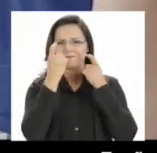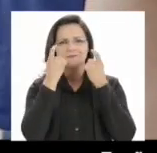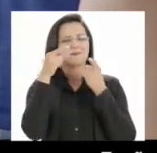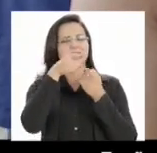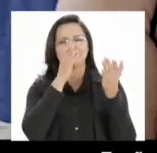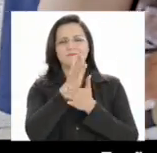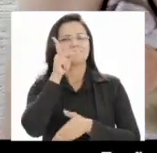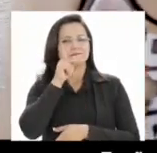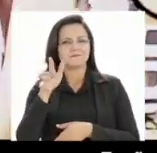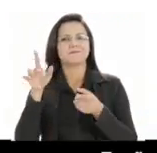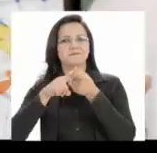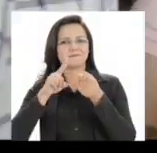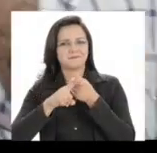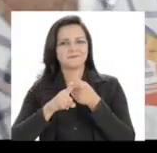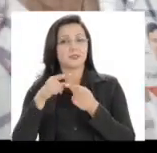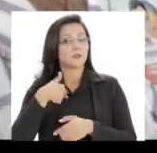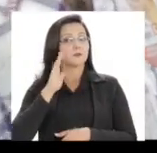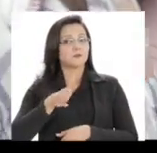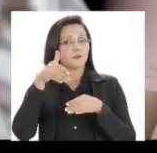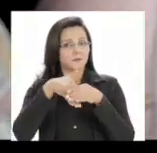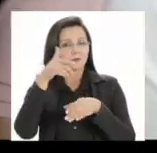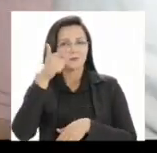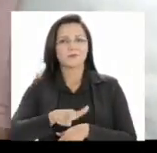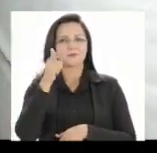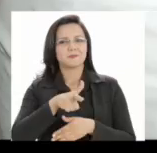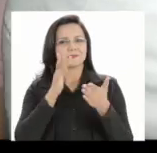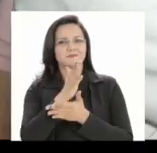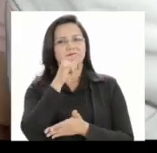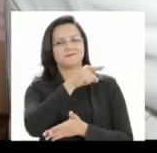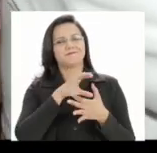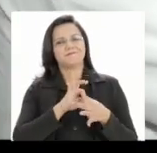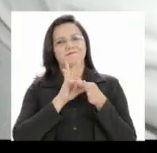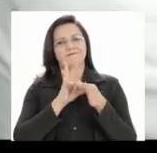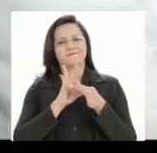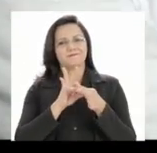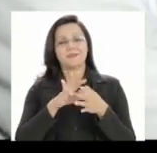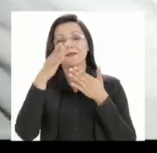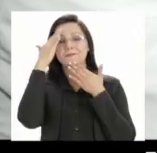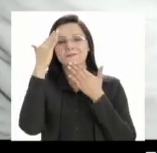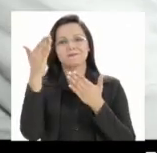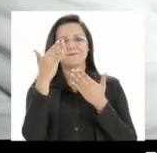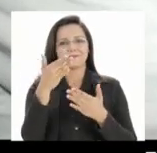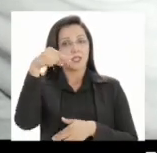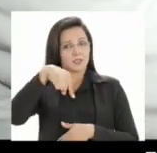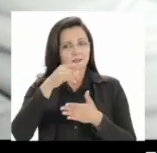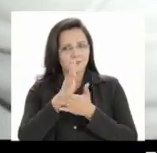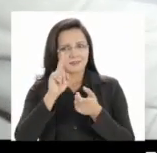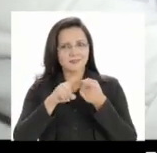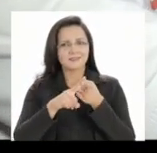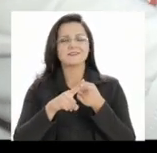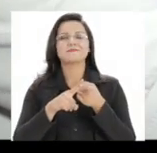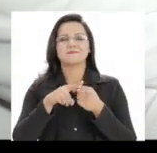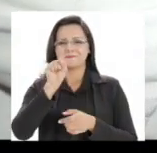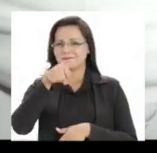preocupe não, que lá é parabéns pra você mesmo. Já voltei, vou votar de novo. Falei eleger, mas é firme e forte. Obrigado. Obrigado. E aqui em Santana, a gente ganha ou não